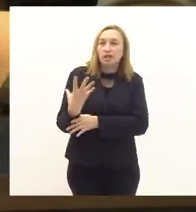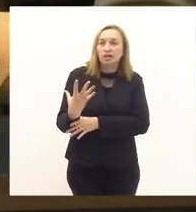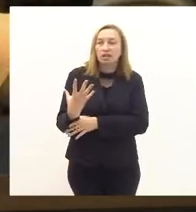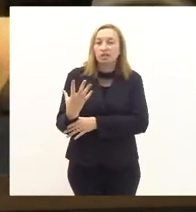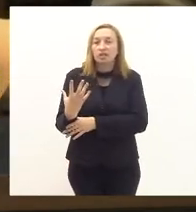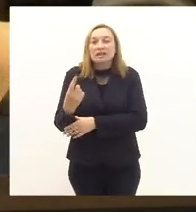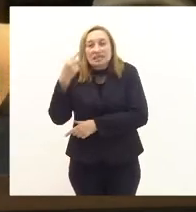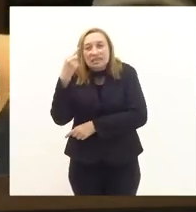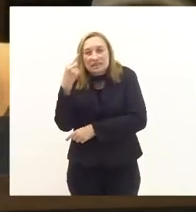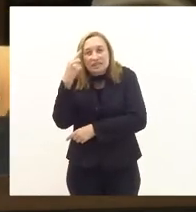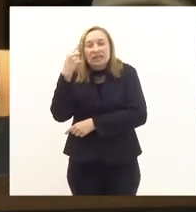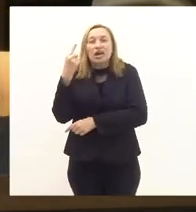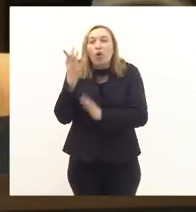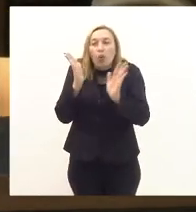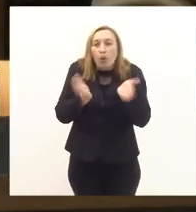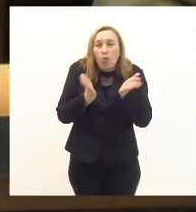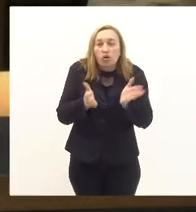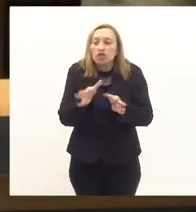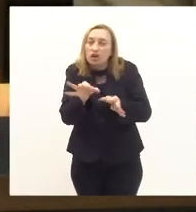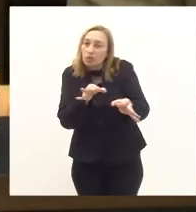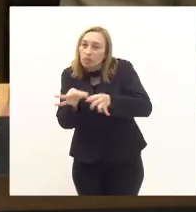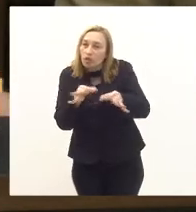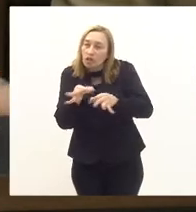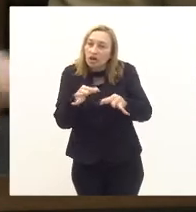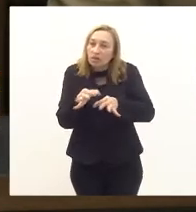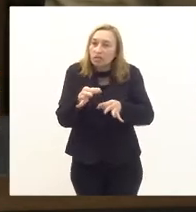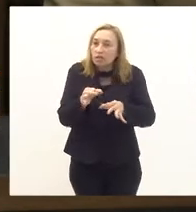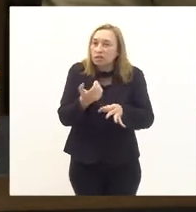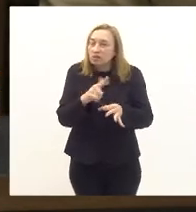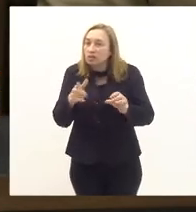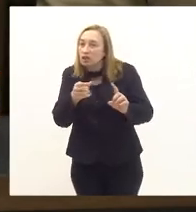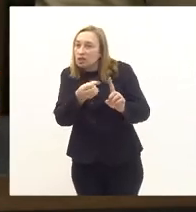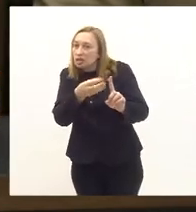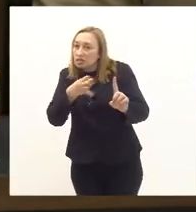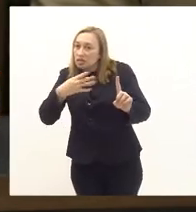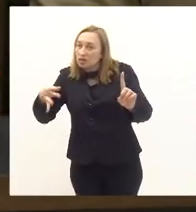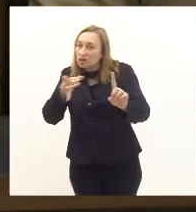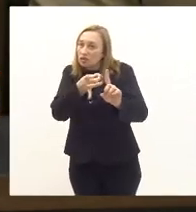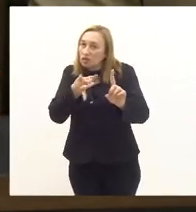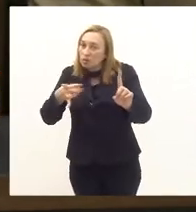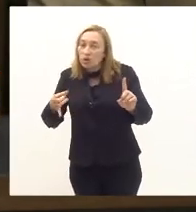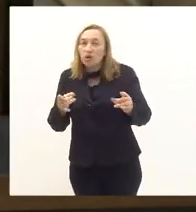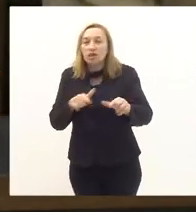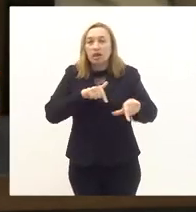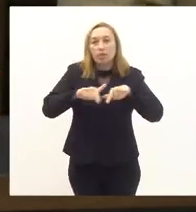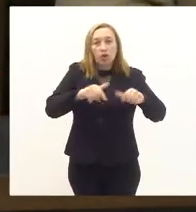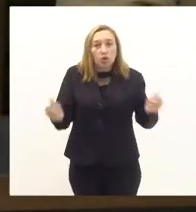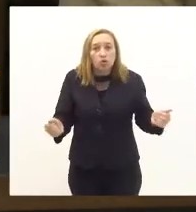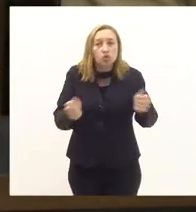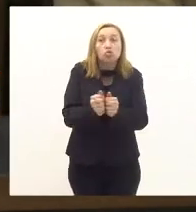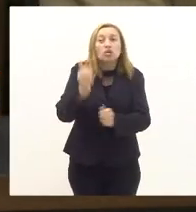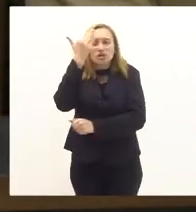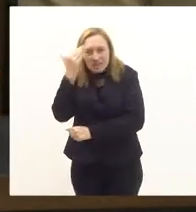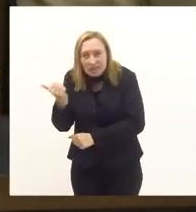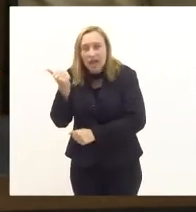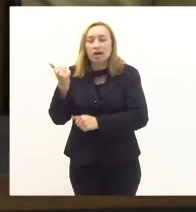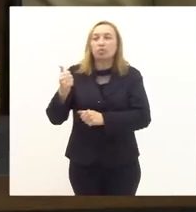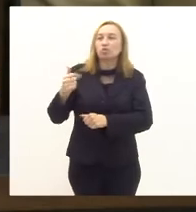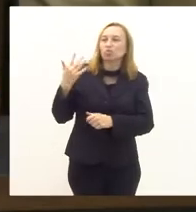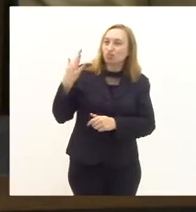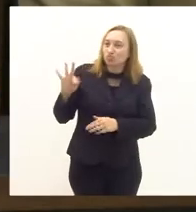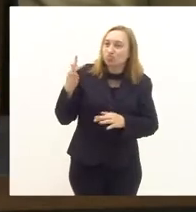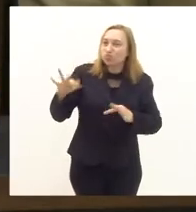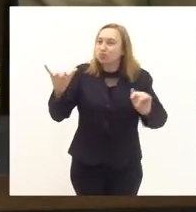desse ideal que hoje é o programa Rio Sem LGBTfobia. A gente trabalhou junto, sabe quais são as dores e